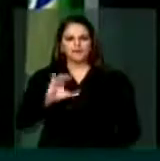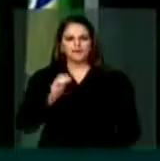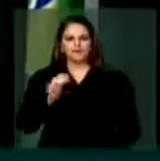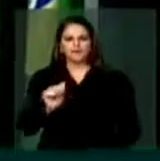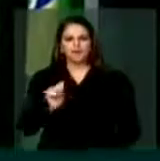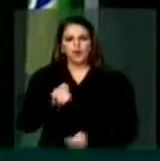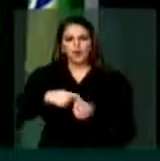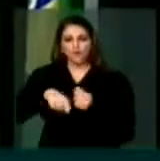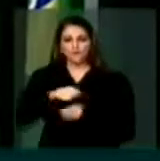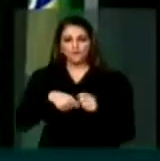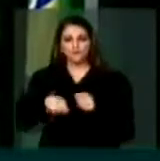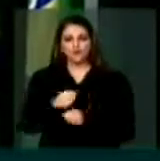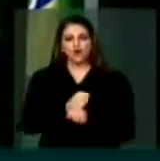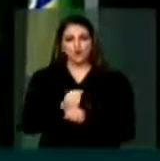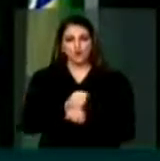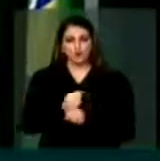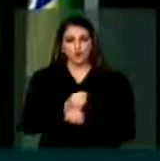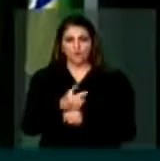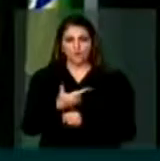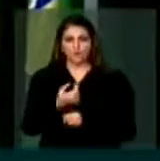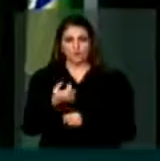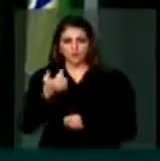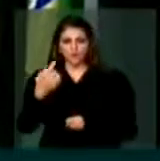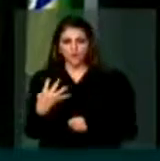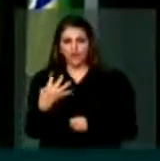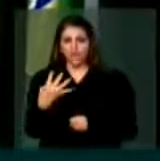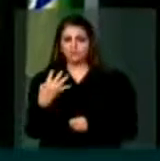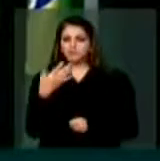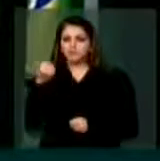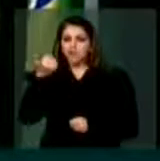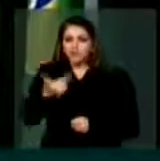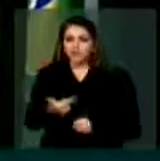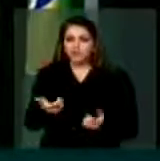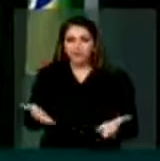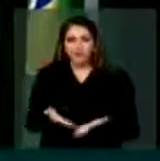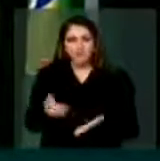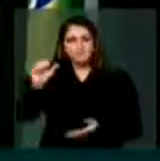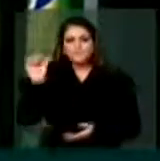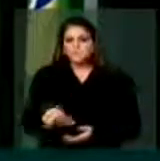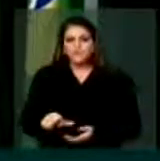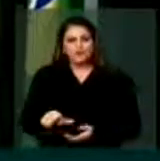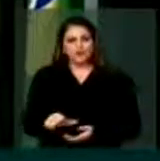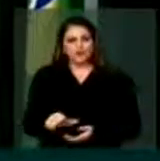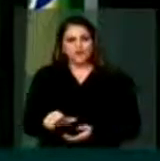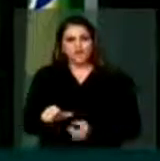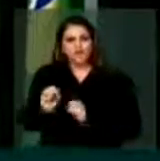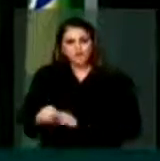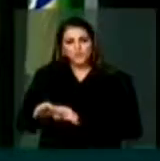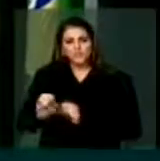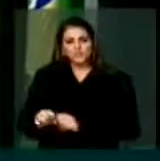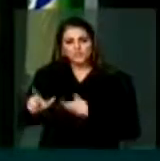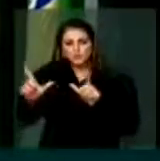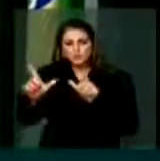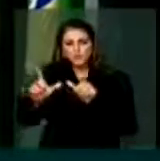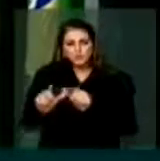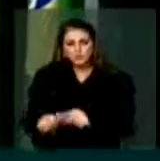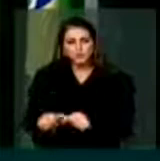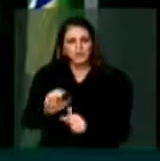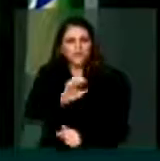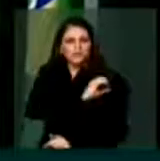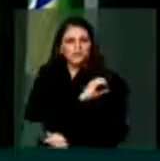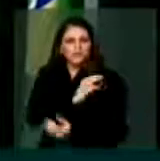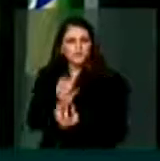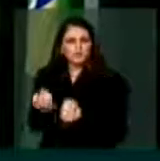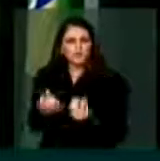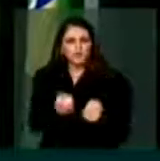2004, o atual, é o pior que de 2004. A educação aumentou o analfabetismo e diminuiu o número de universitários formados.